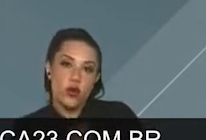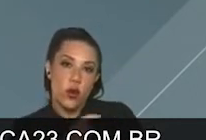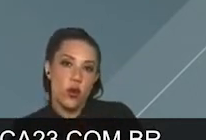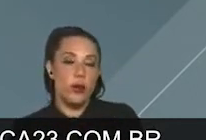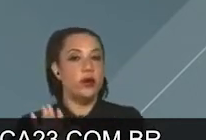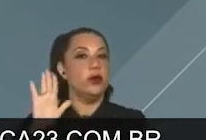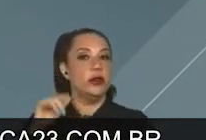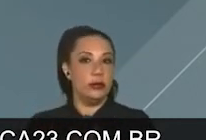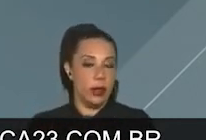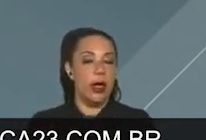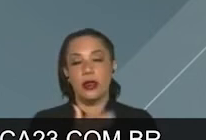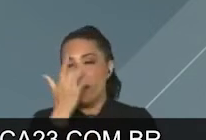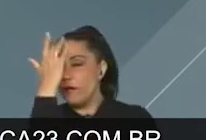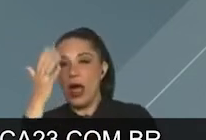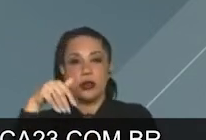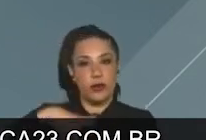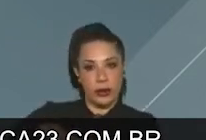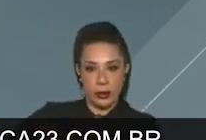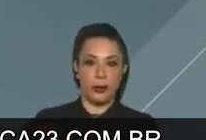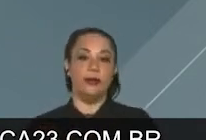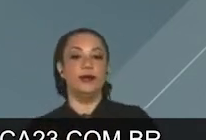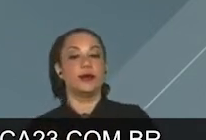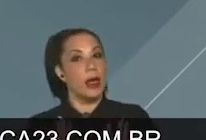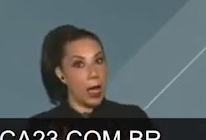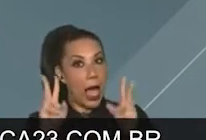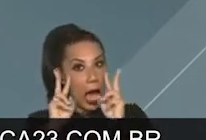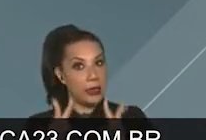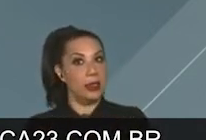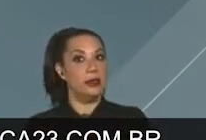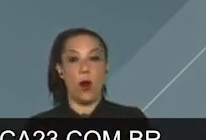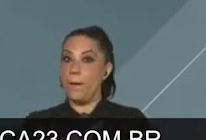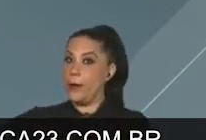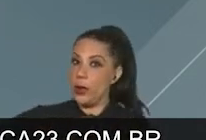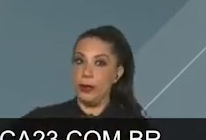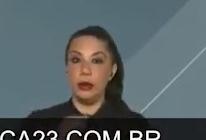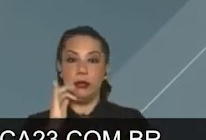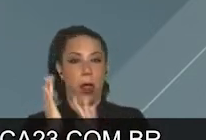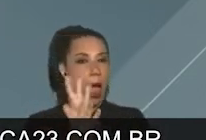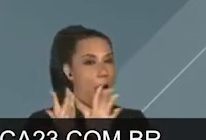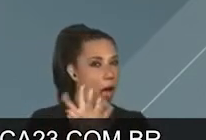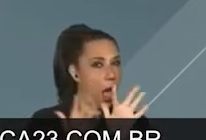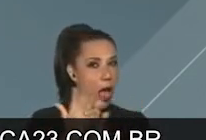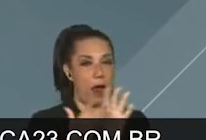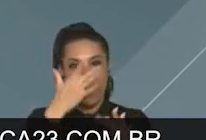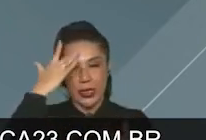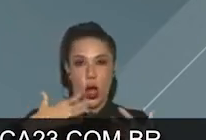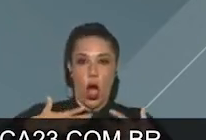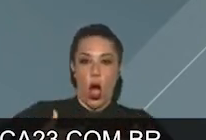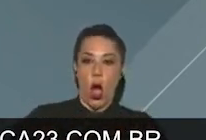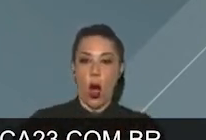seus candidatos para facilitar a votação. Mas fique atento, estão proibidas aglomerações de pessoas vestindo